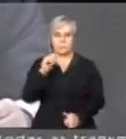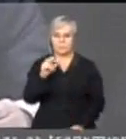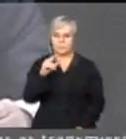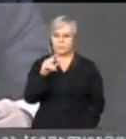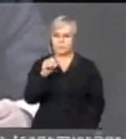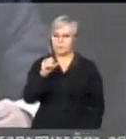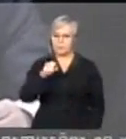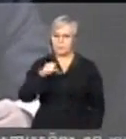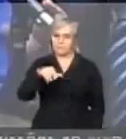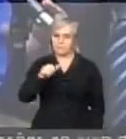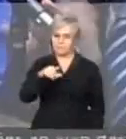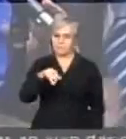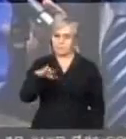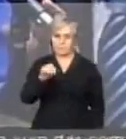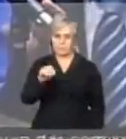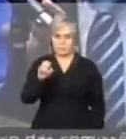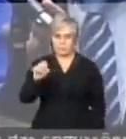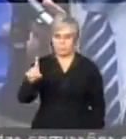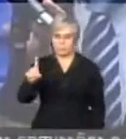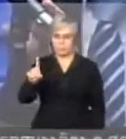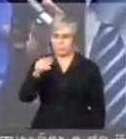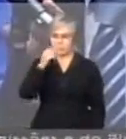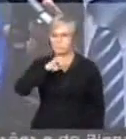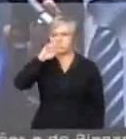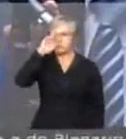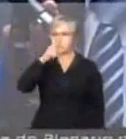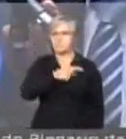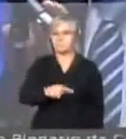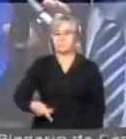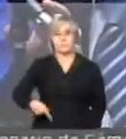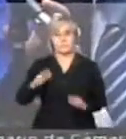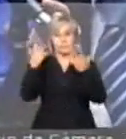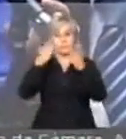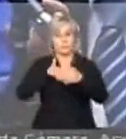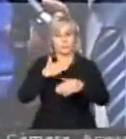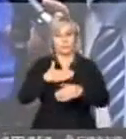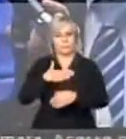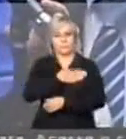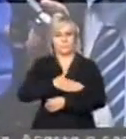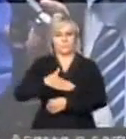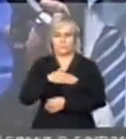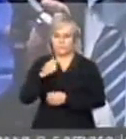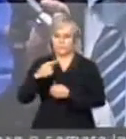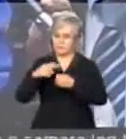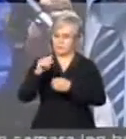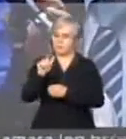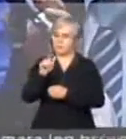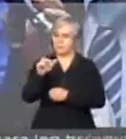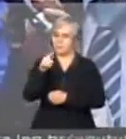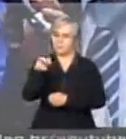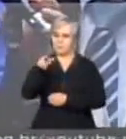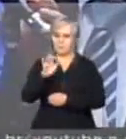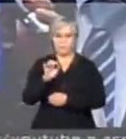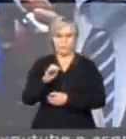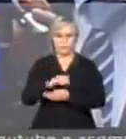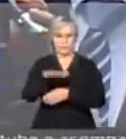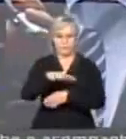Carlos Manato. Solidariedade. Senhor presidente, em homenagem à minha querida Alegre, na região do